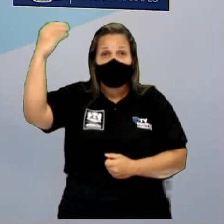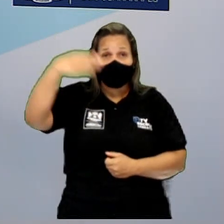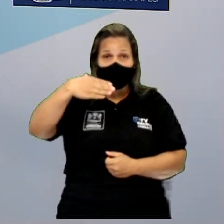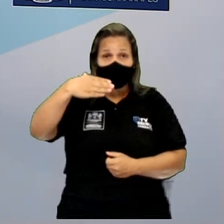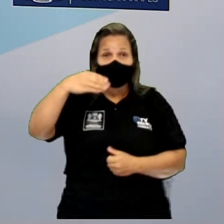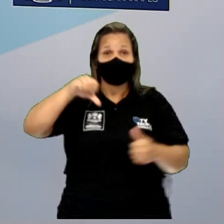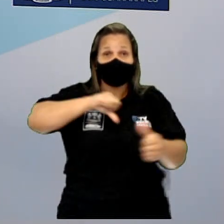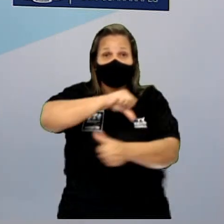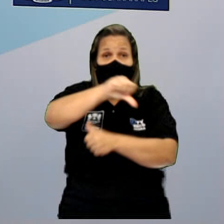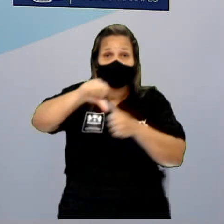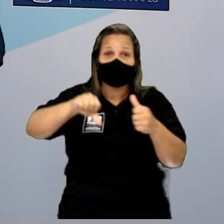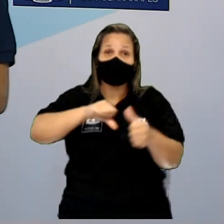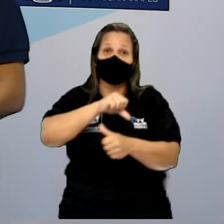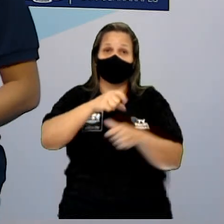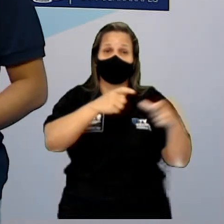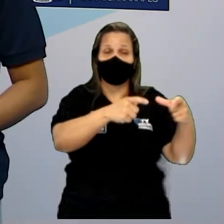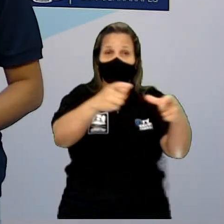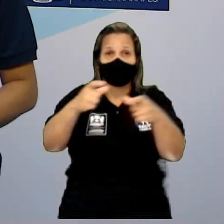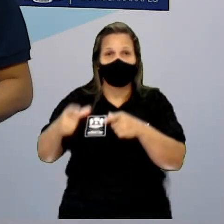direção, que não a posição